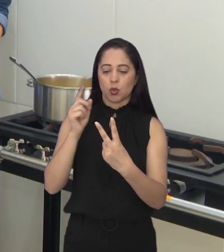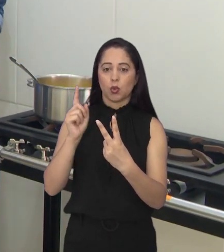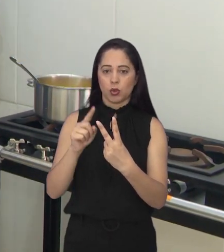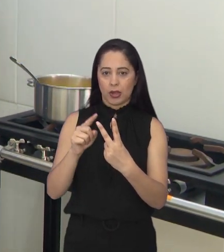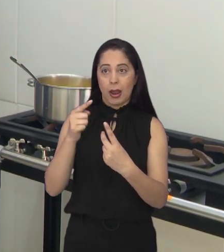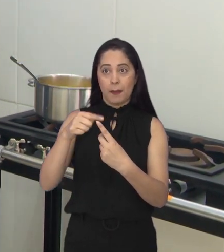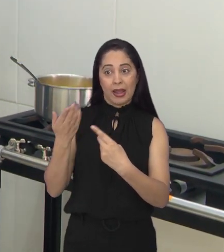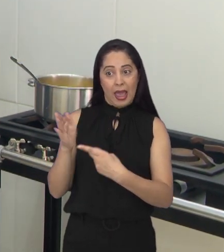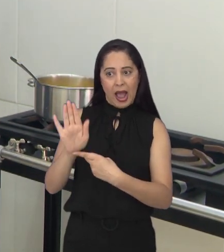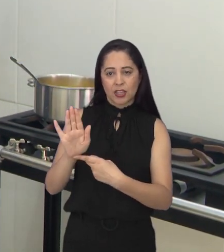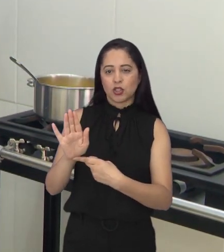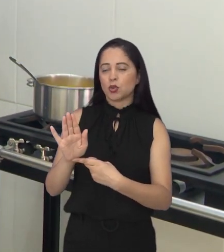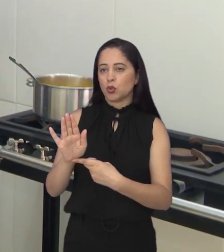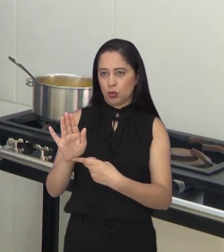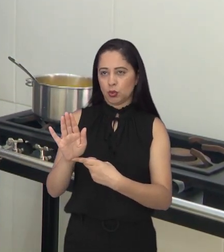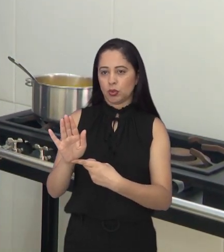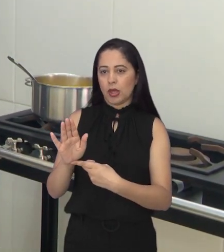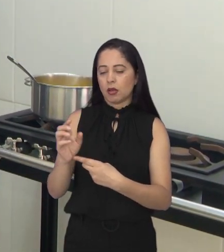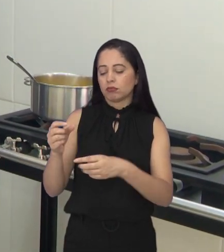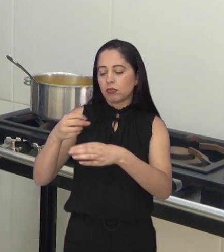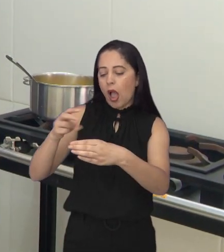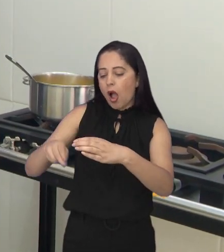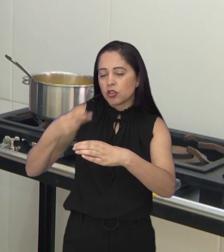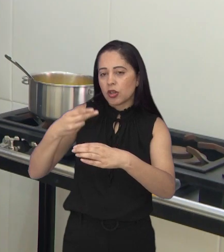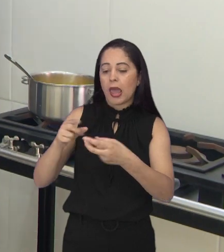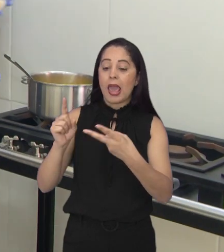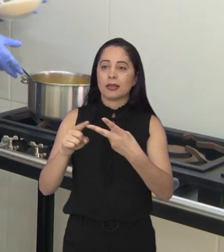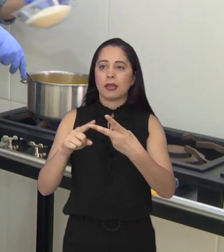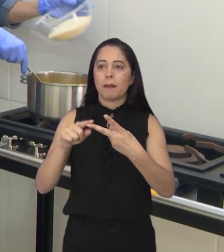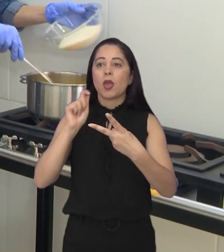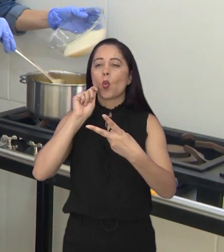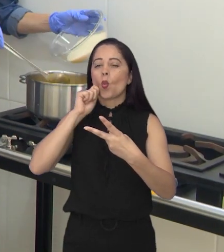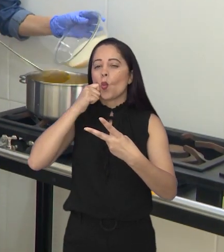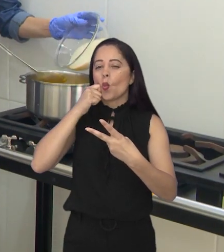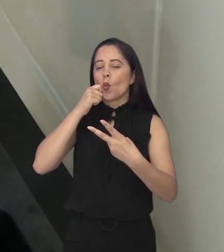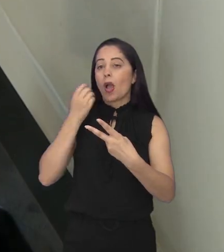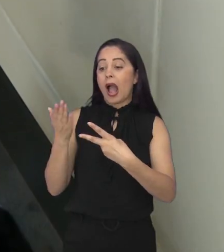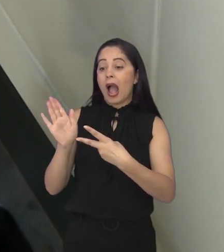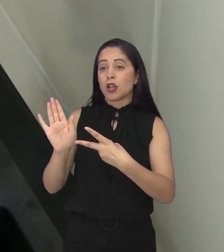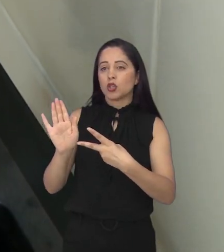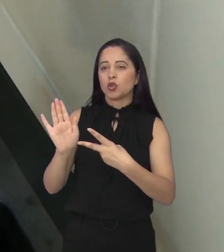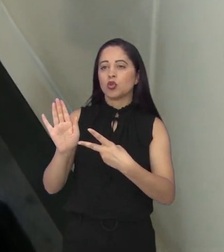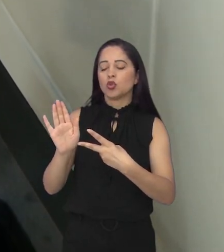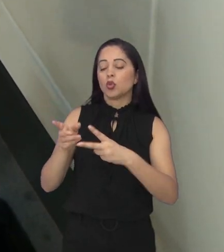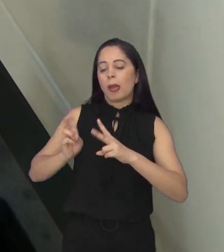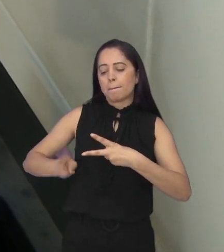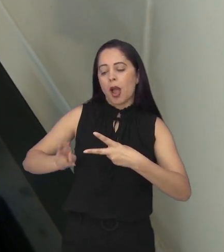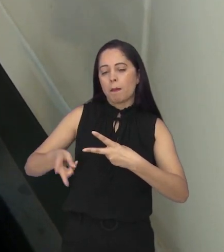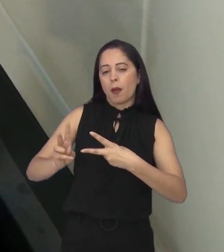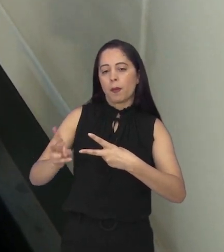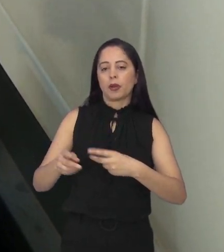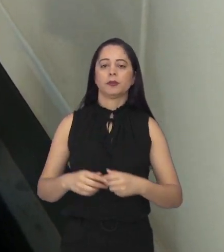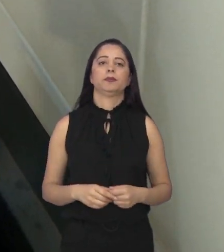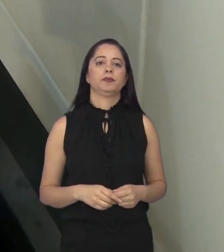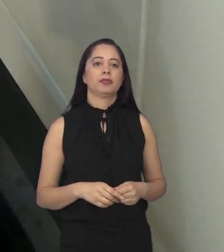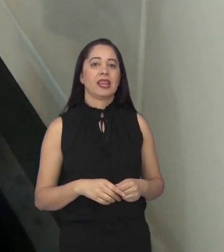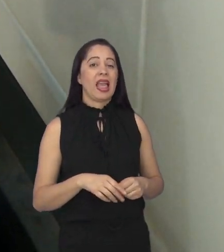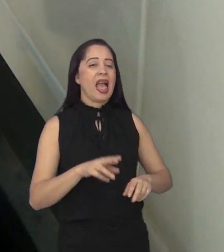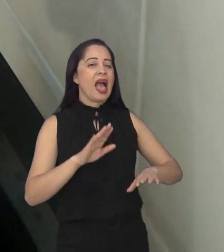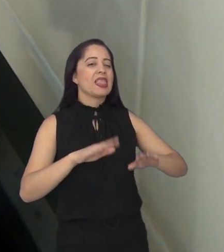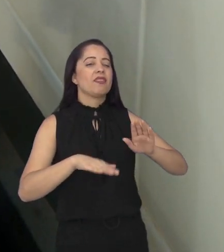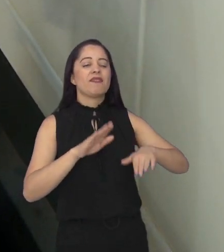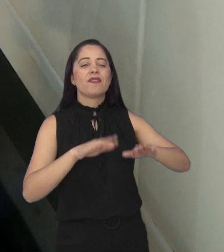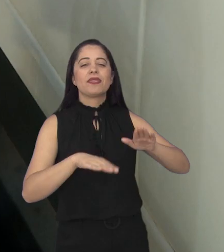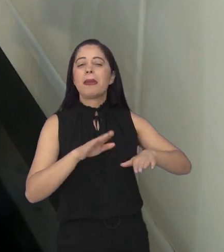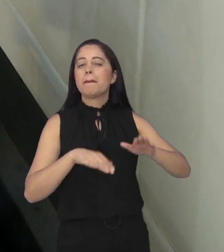geleia, que é o açúcar, que vai ajudar a dar o ponto, e o limão como conservante. Tá, e essa quantidade de açúcar você